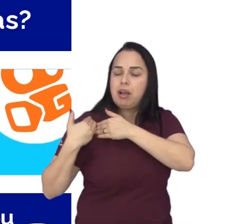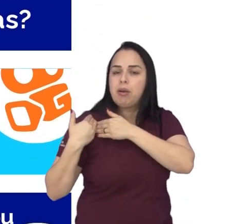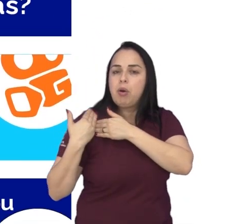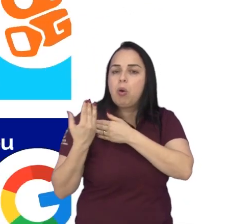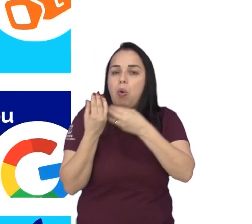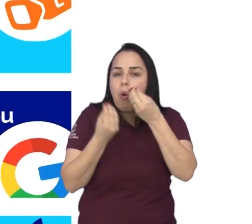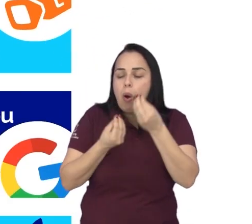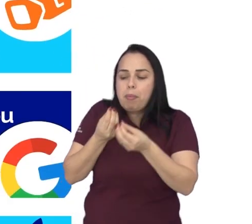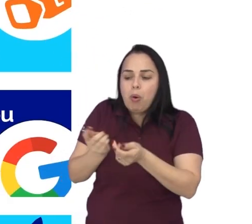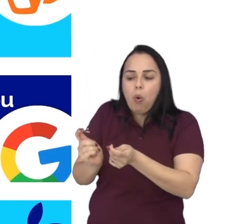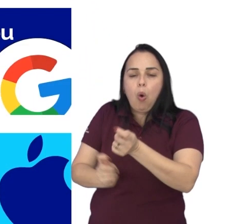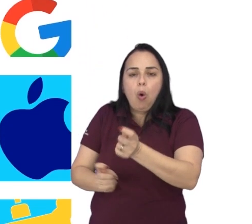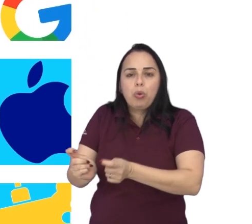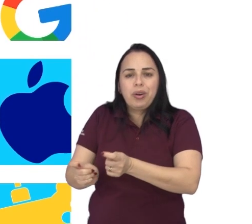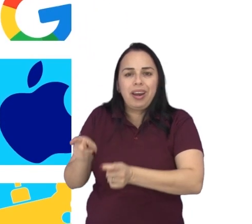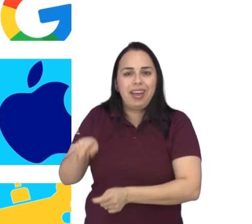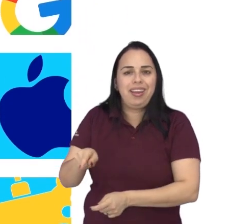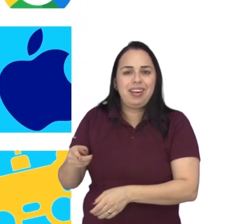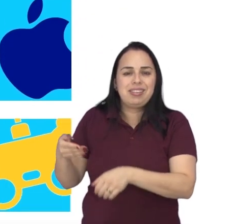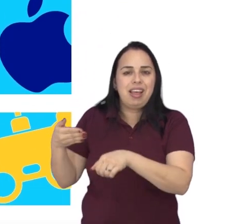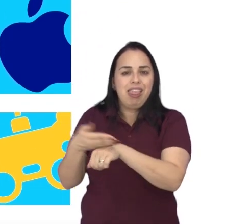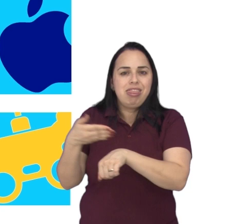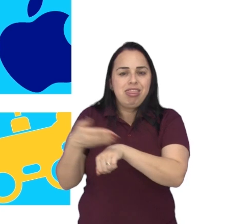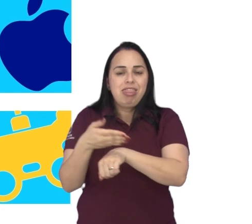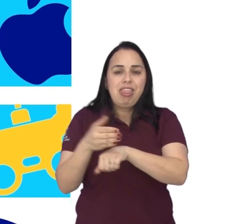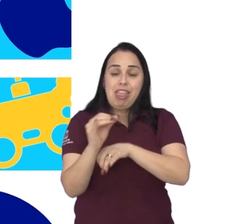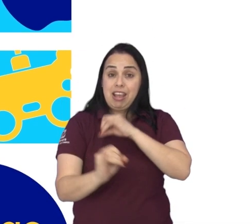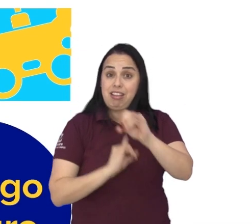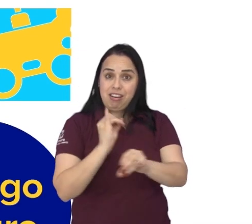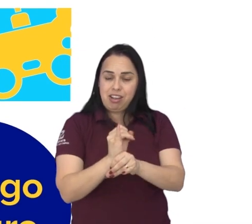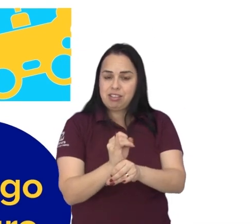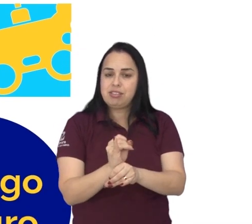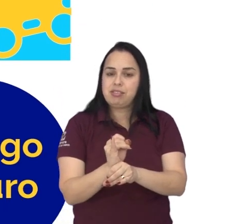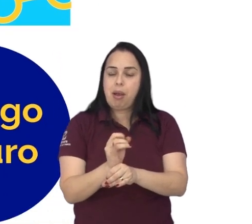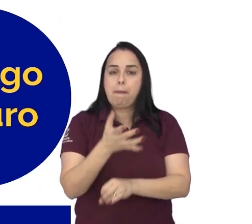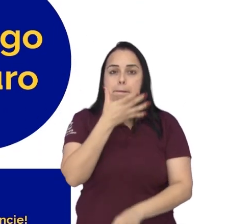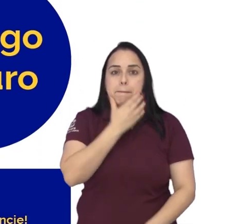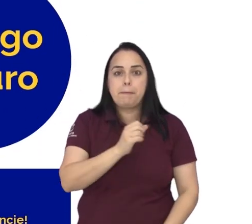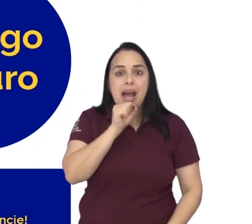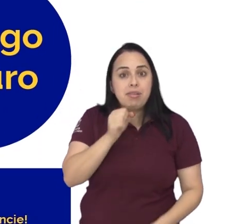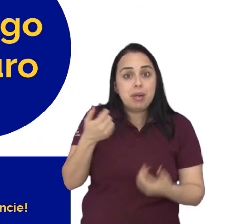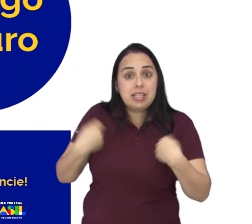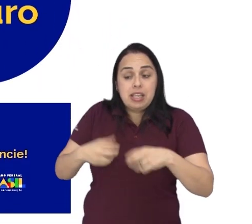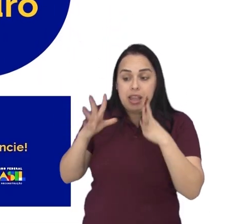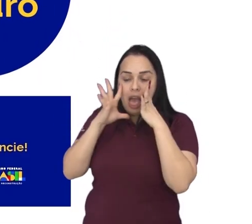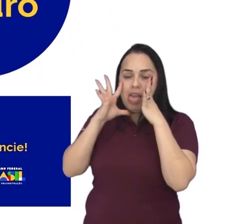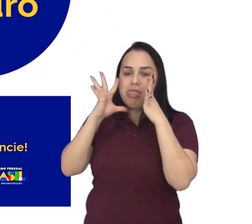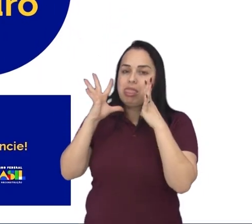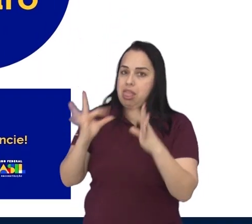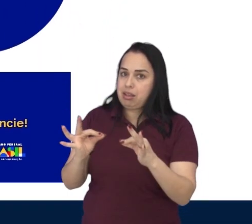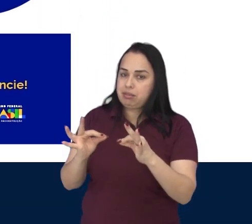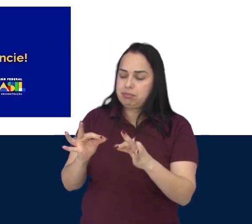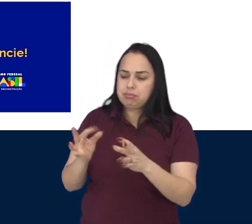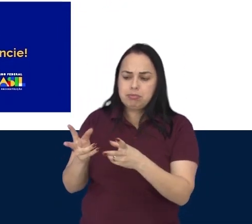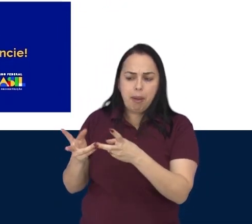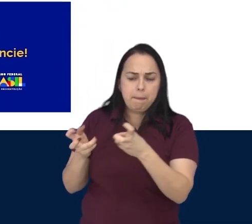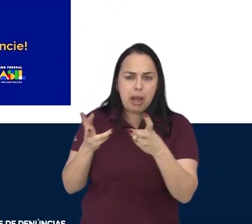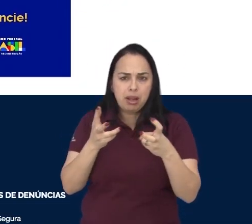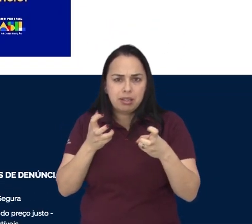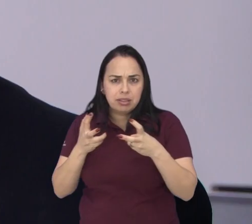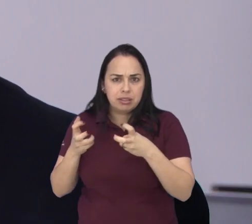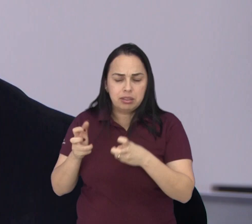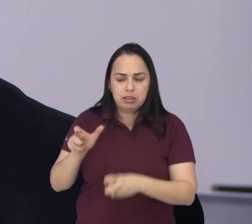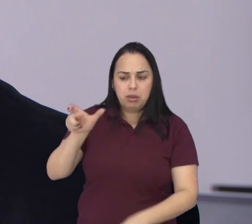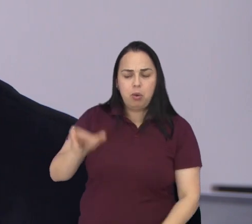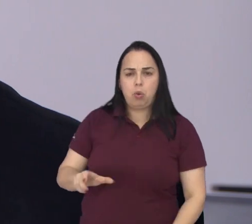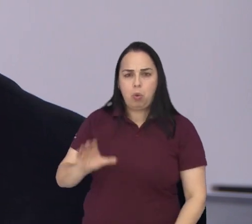eles podem acompanhar o que é acessado pelos jovens na internet. Os pais devem ficar atentos a alguns